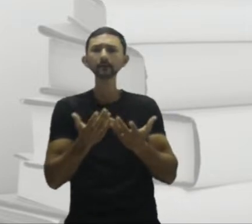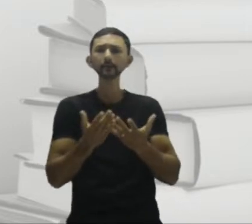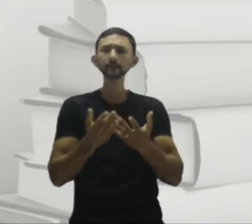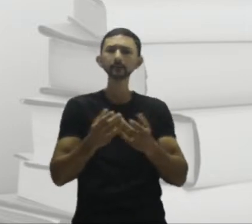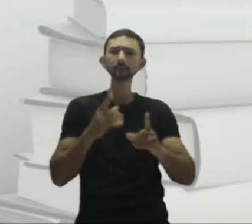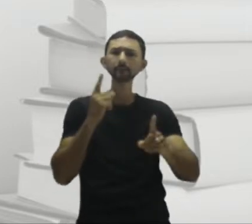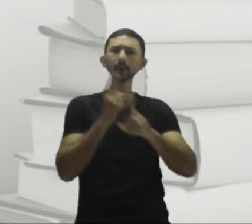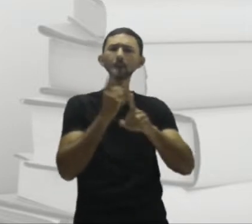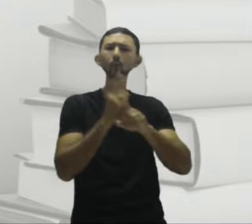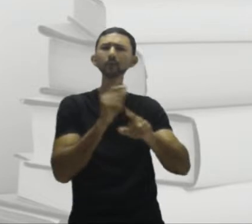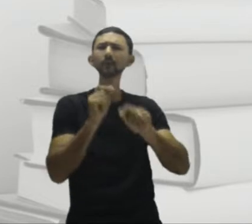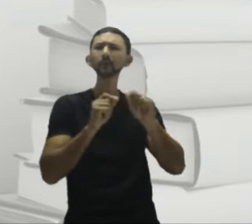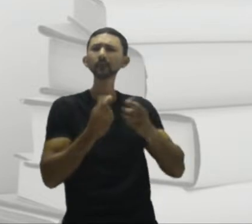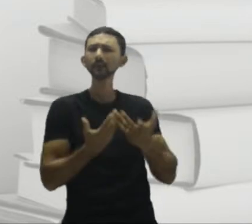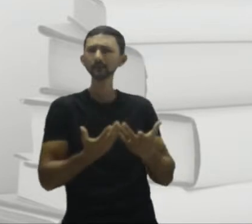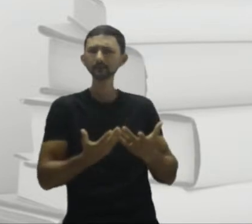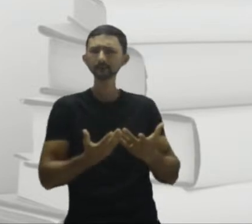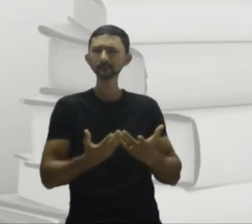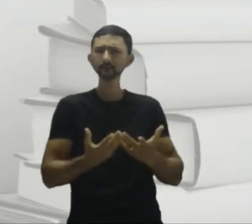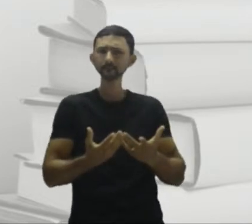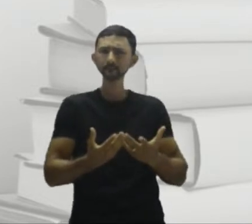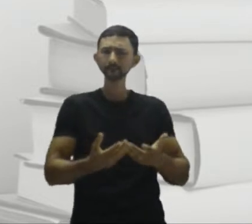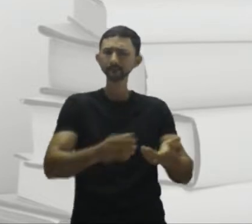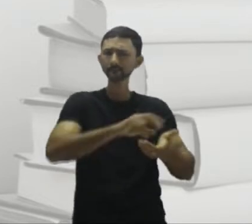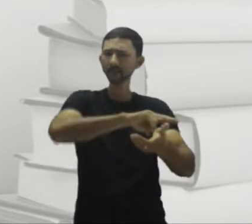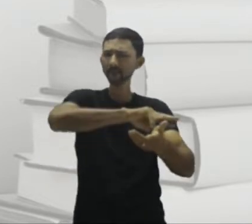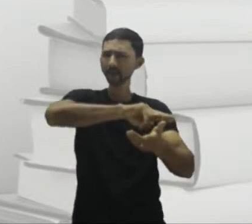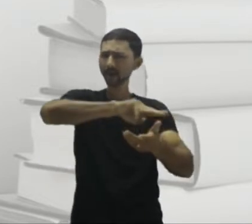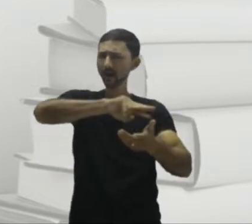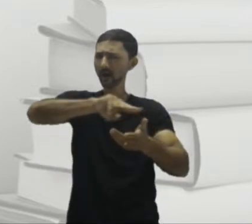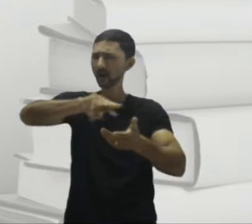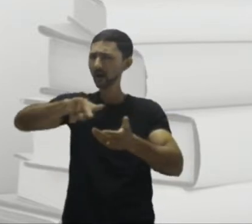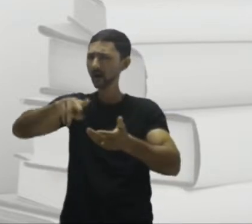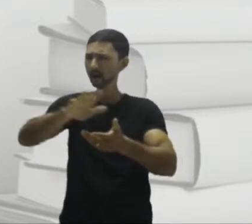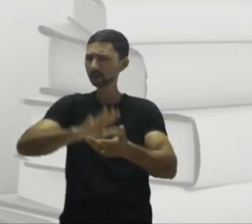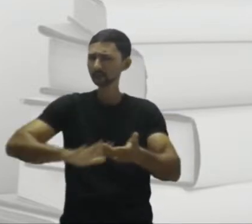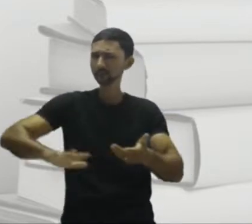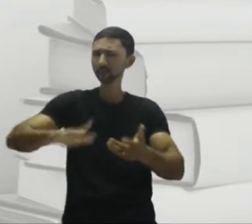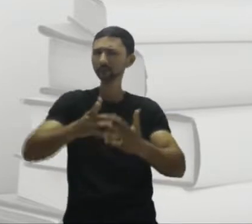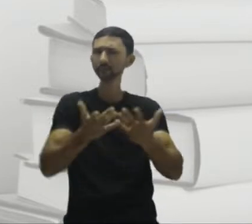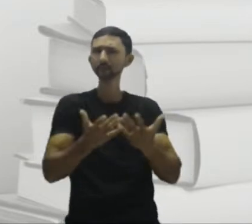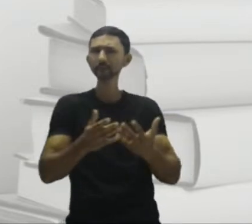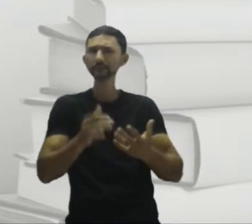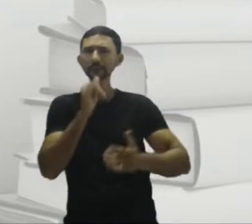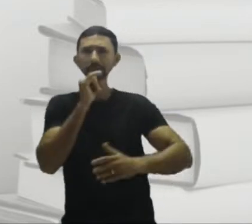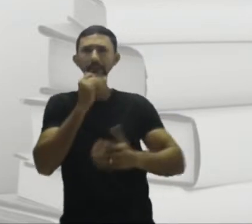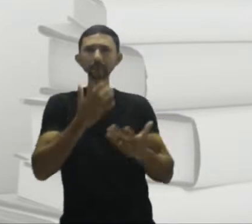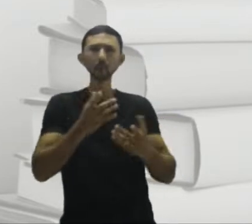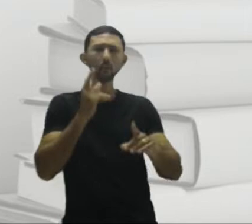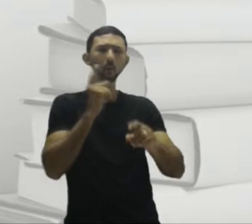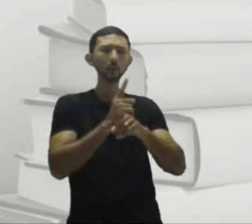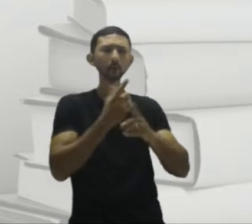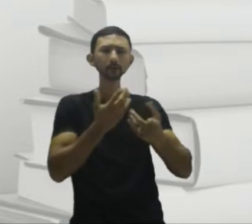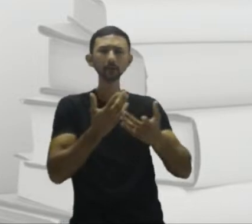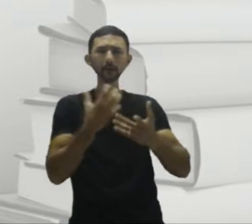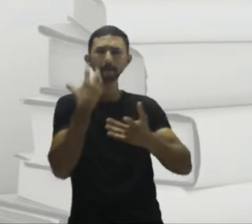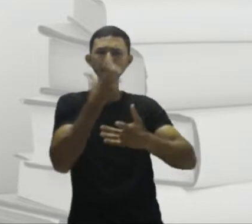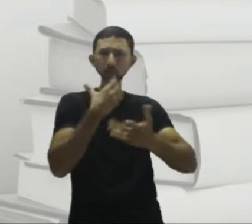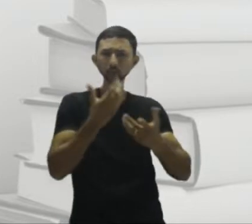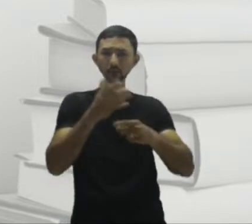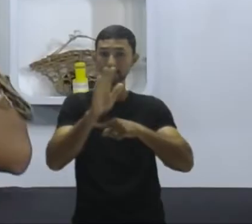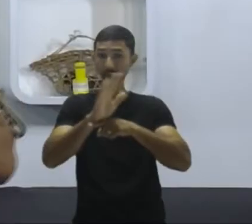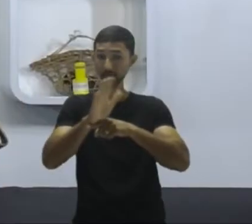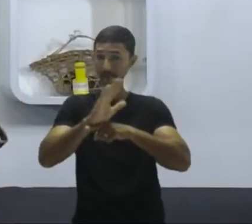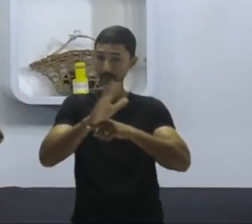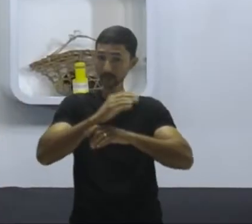essa canção em diferentes meios. Eu vou encontrar essa canção, posso encontrar essa canção num vídeo